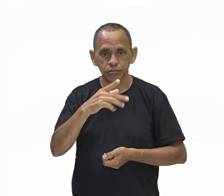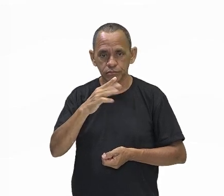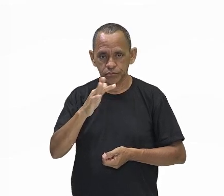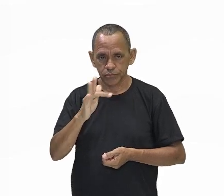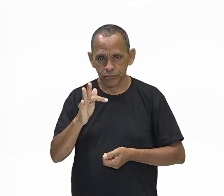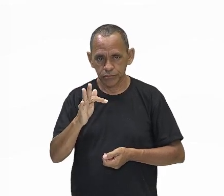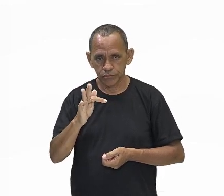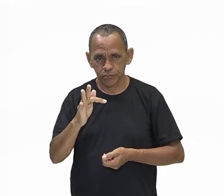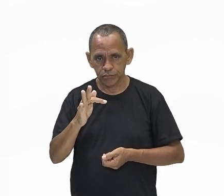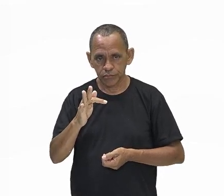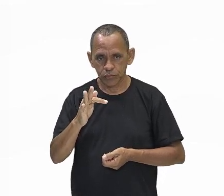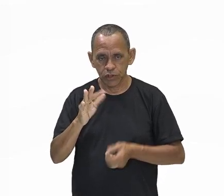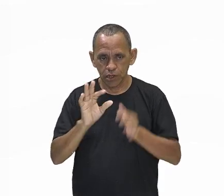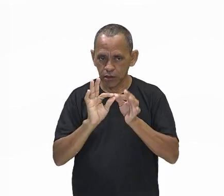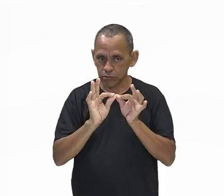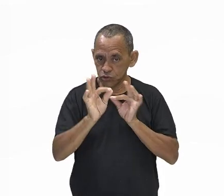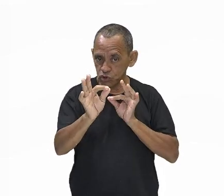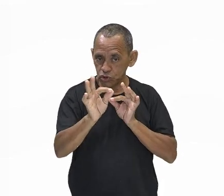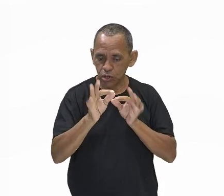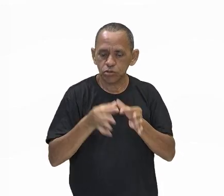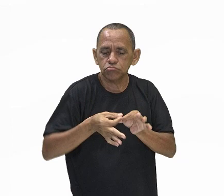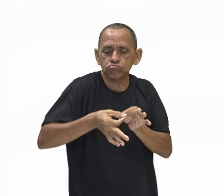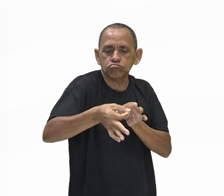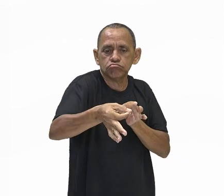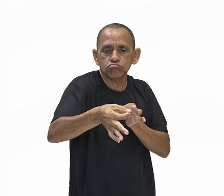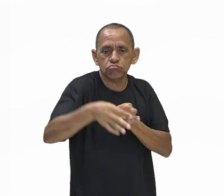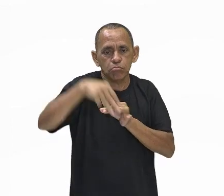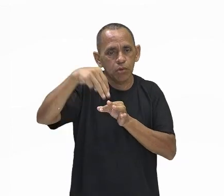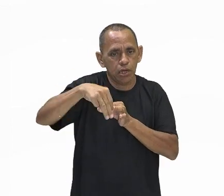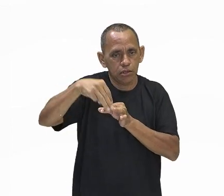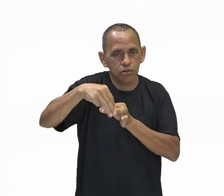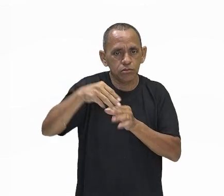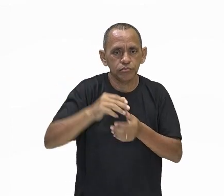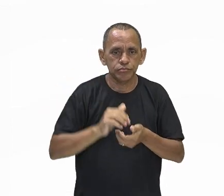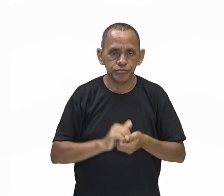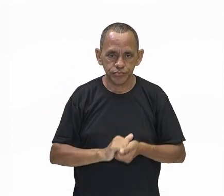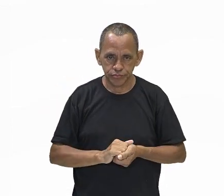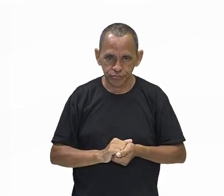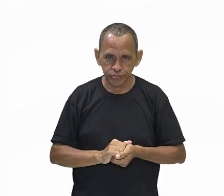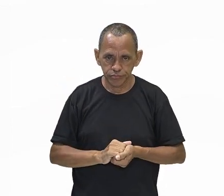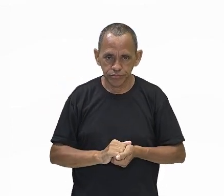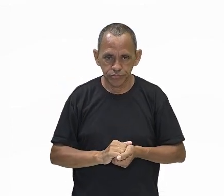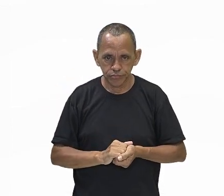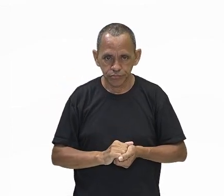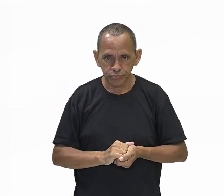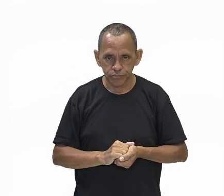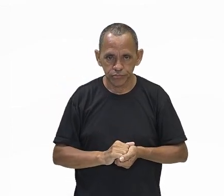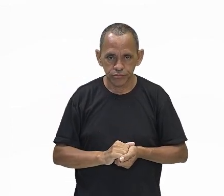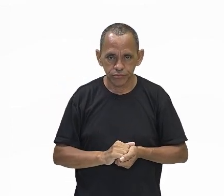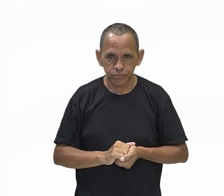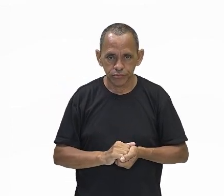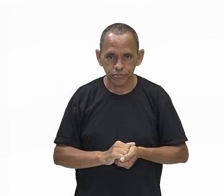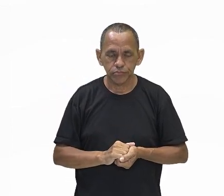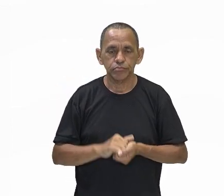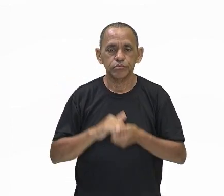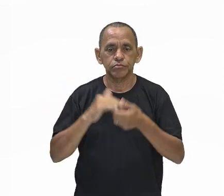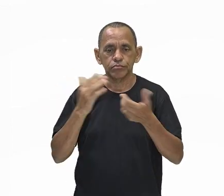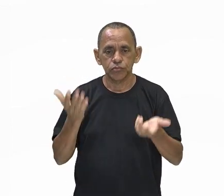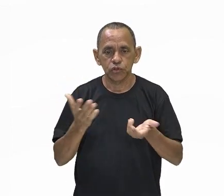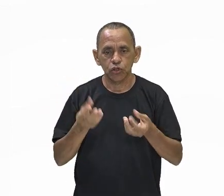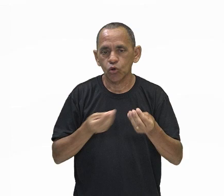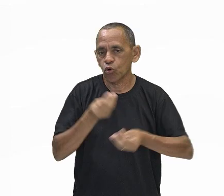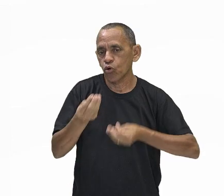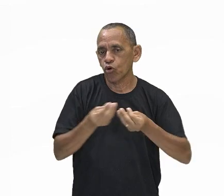focal, que é dada em metros, tá certo? No Sistema Internacional de Unidades. Olha uma coisa importante, o sinal da distância focal. Nas